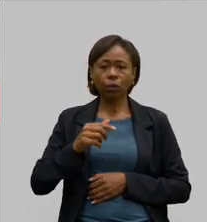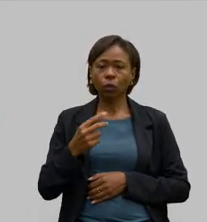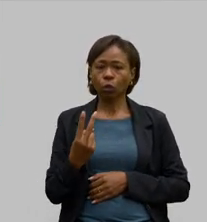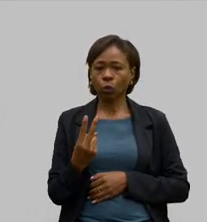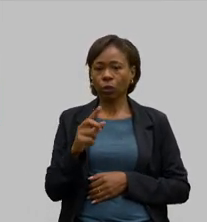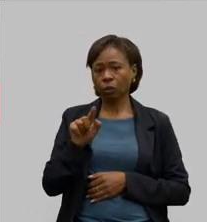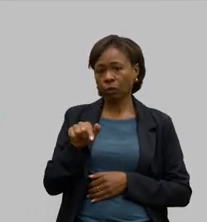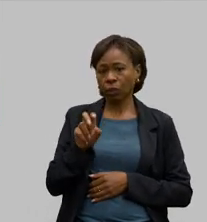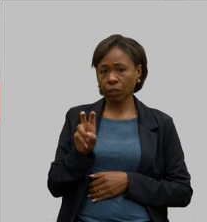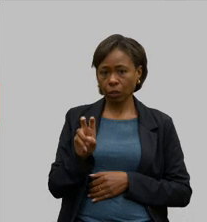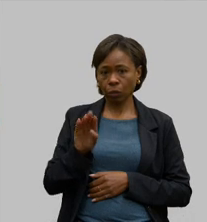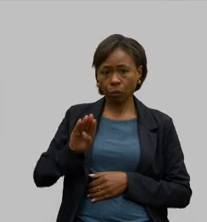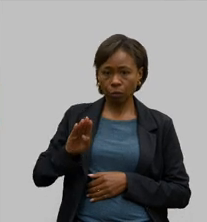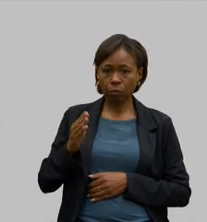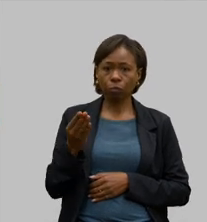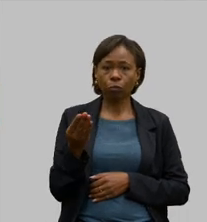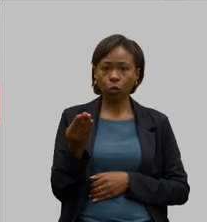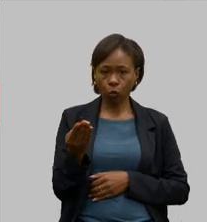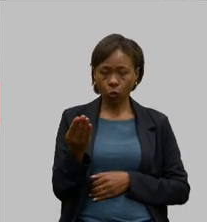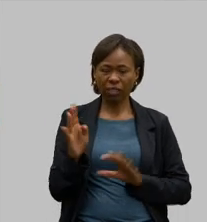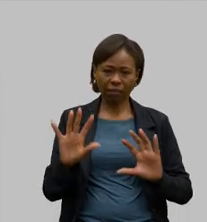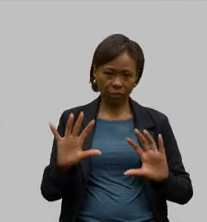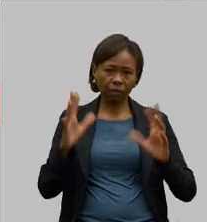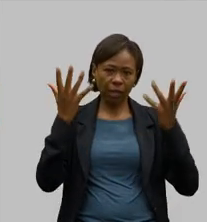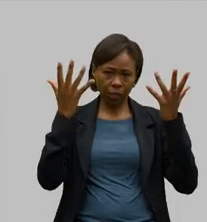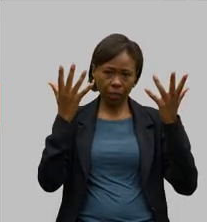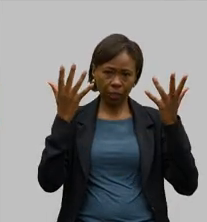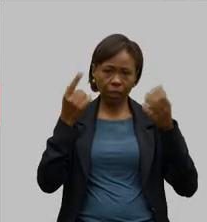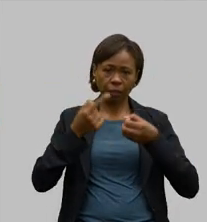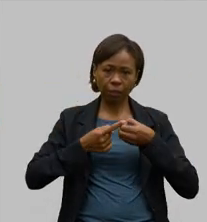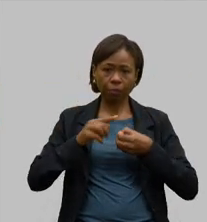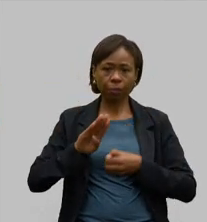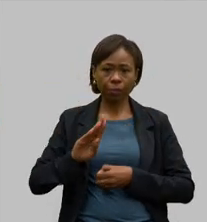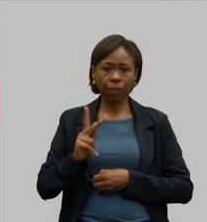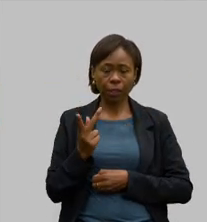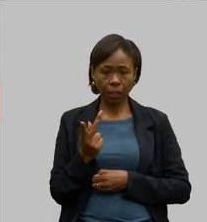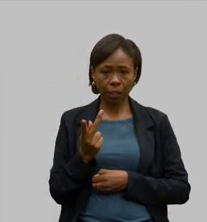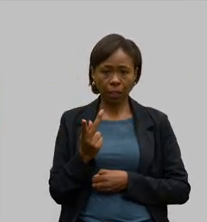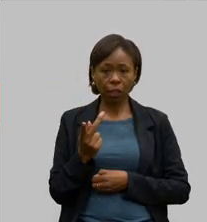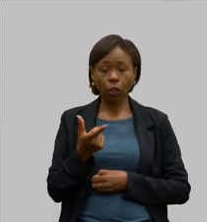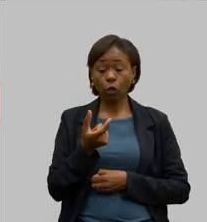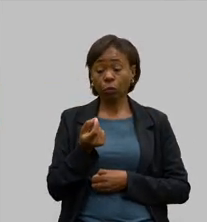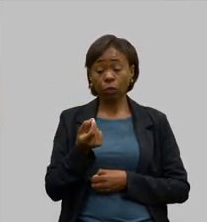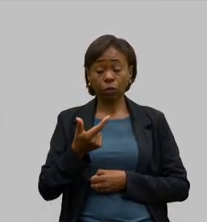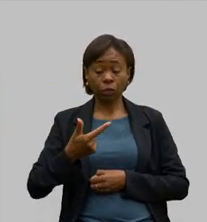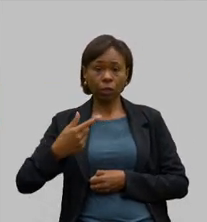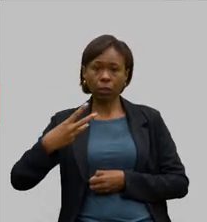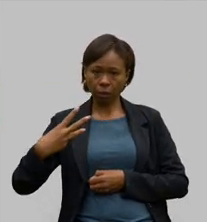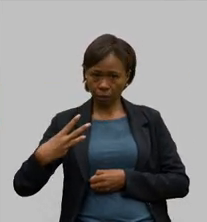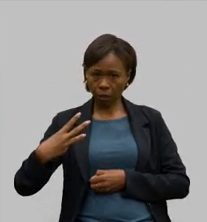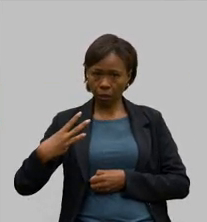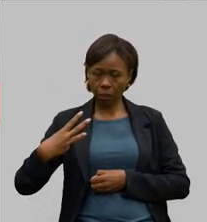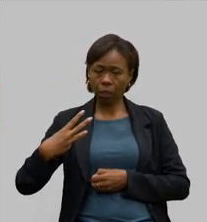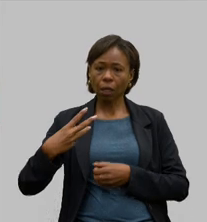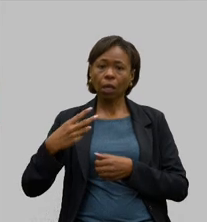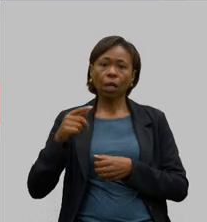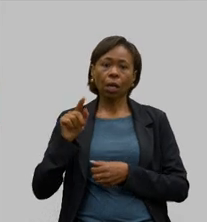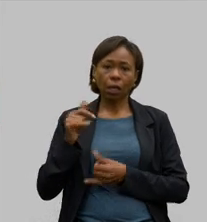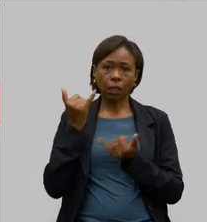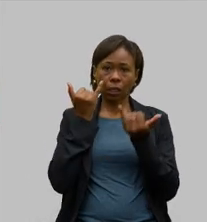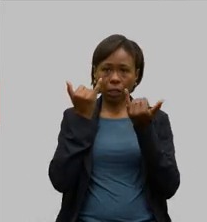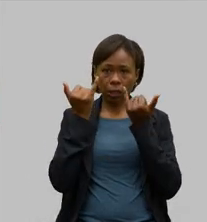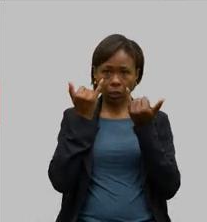bilhões gerados nas f de fim de ano em Belo Horizonte eh em 2023 eh são os dados da CDL